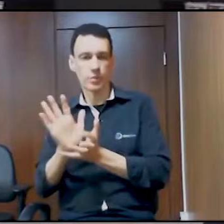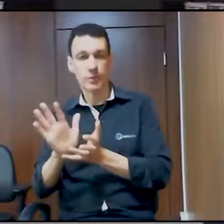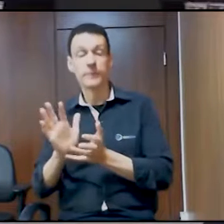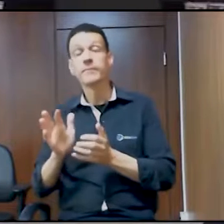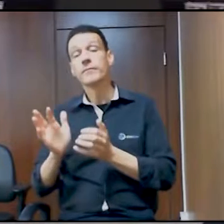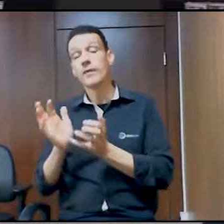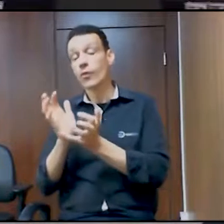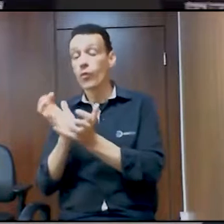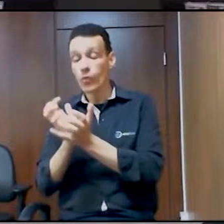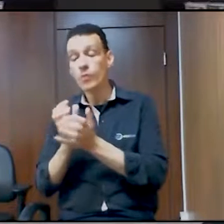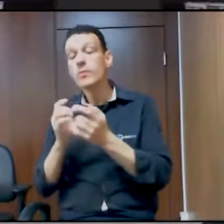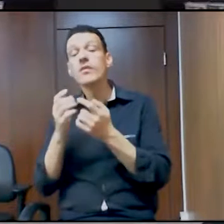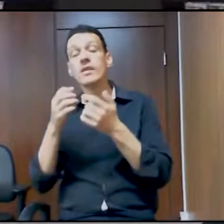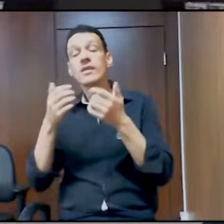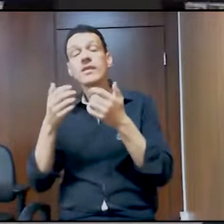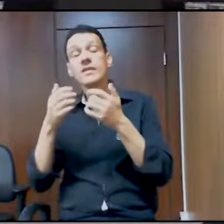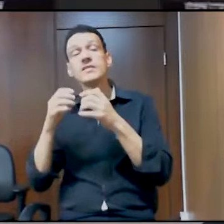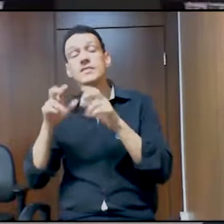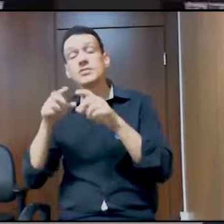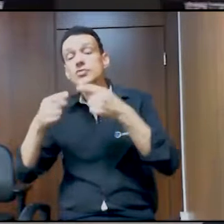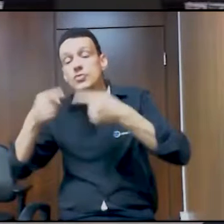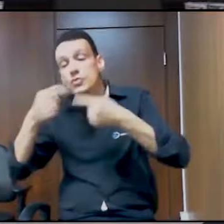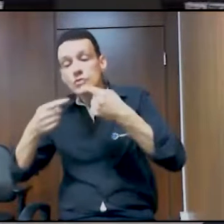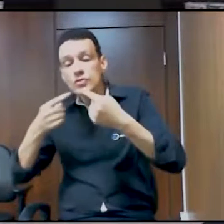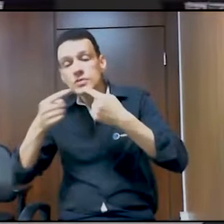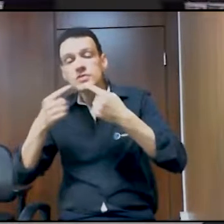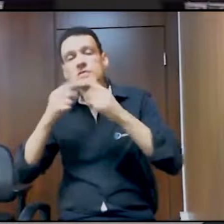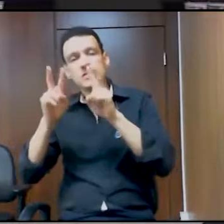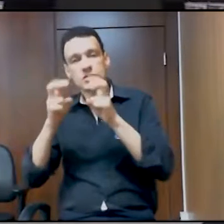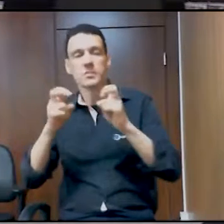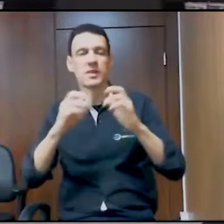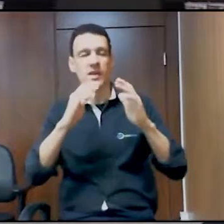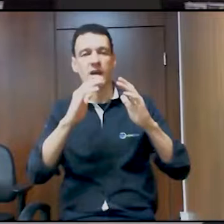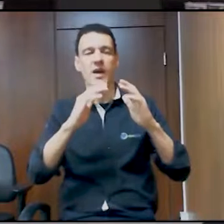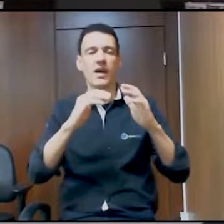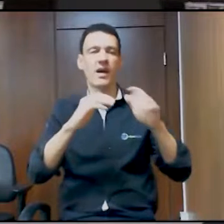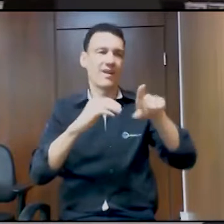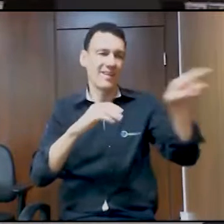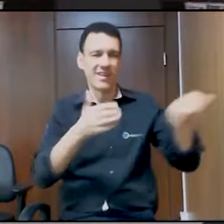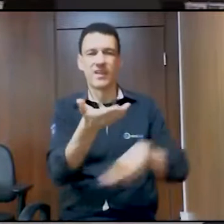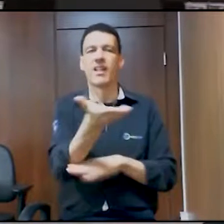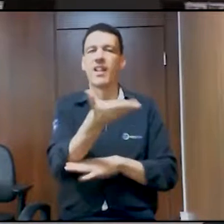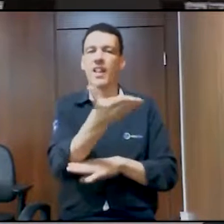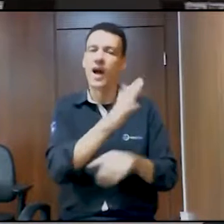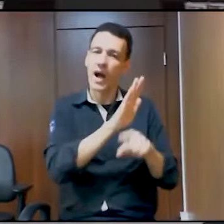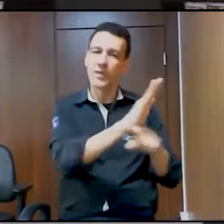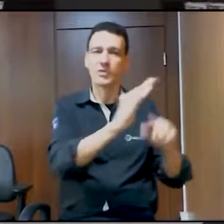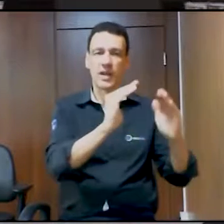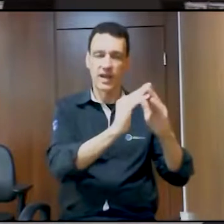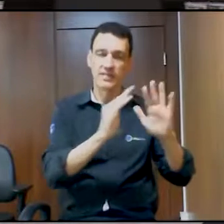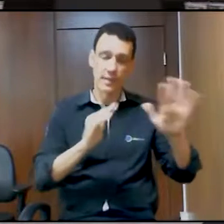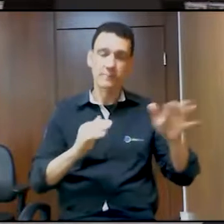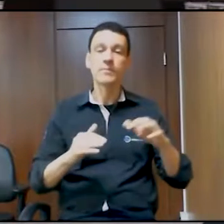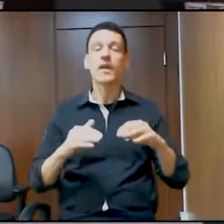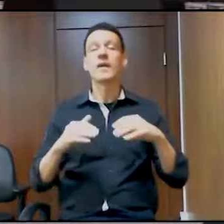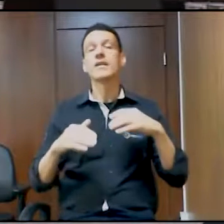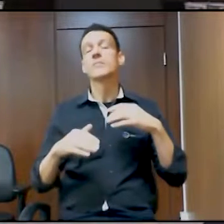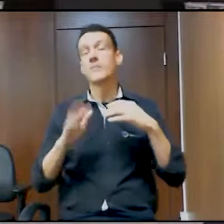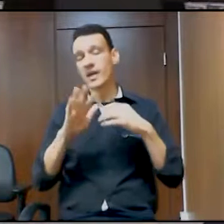sobre habitação para a população em situação de rua. Esse grupo se reúne no início de 2017 e infelizmente não vai para frente.